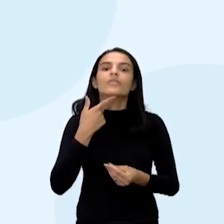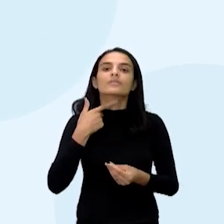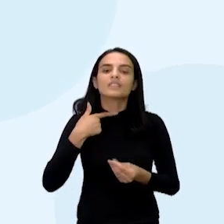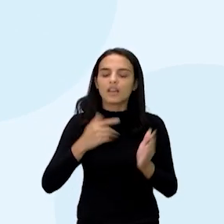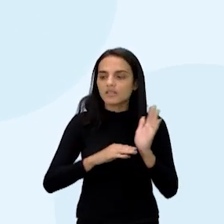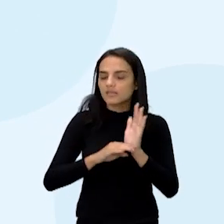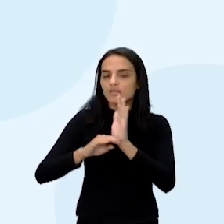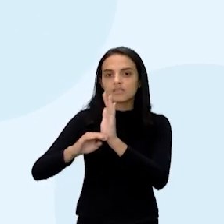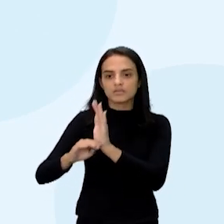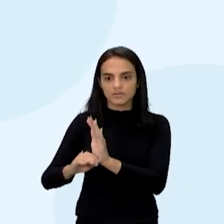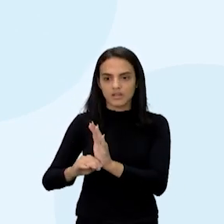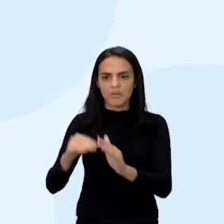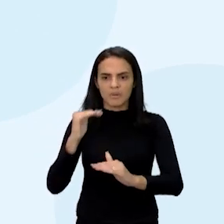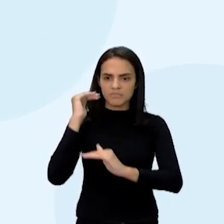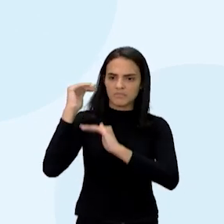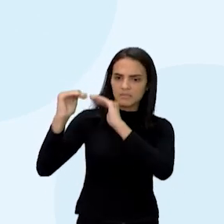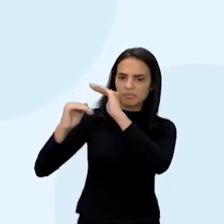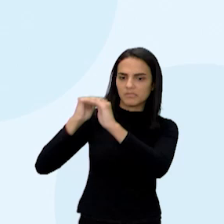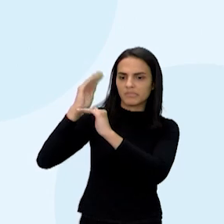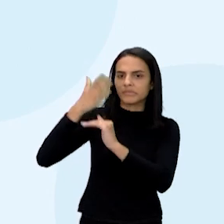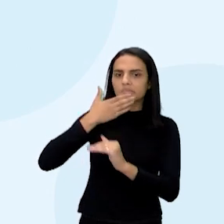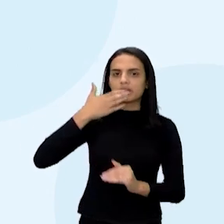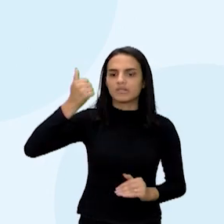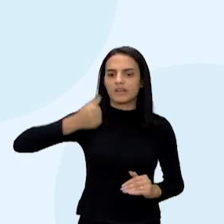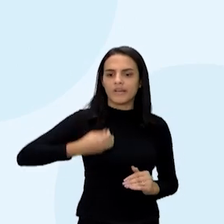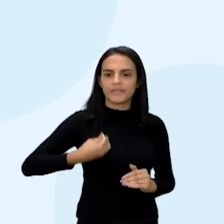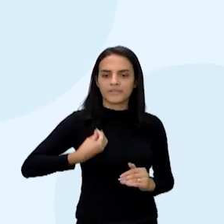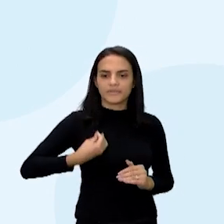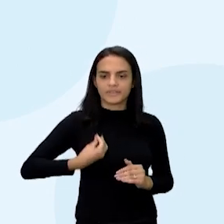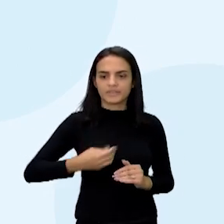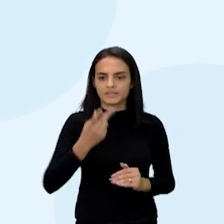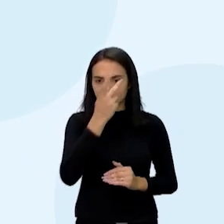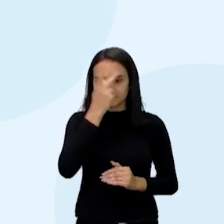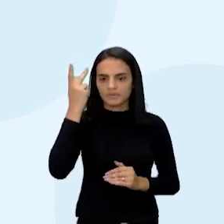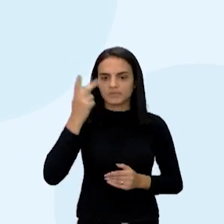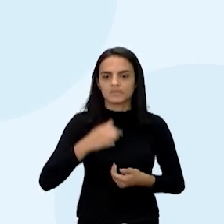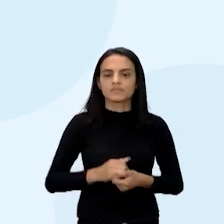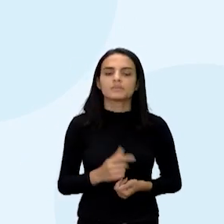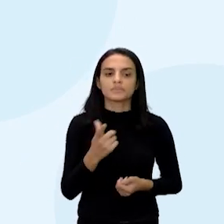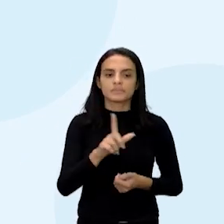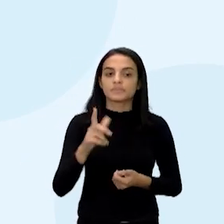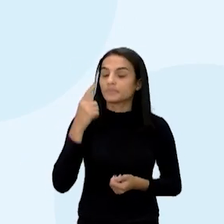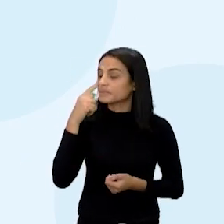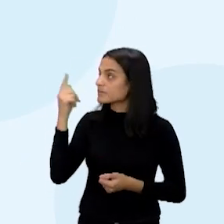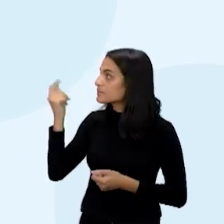contribuir de alguma forma para melhorar a vida das pessoas. Próximo.